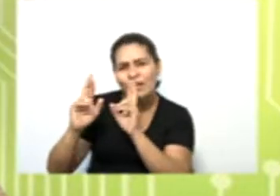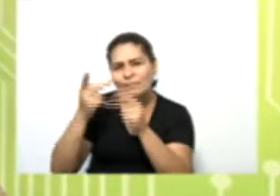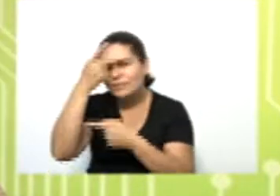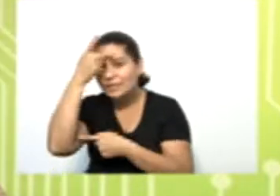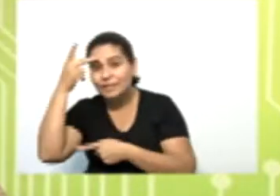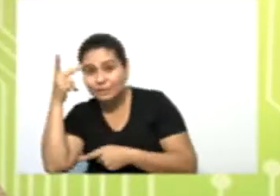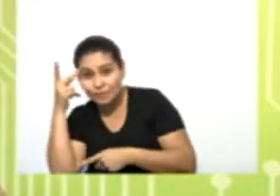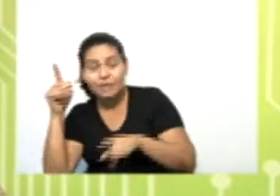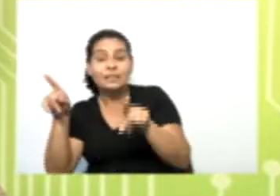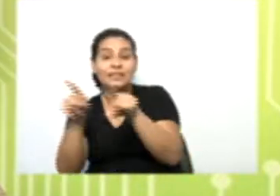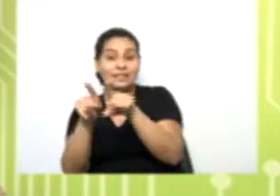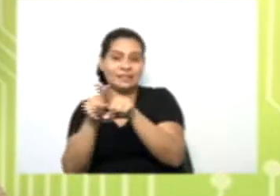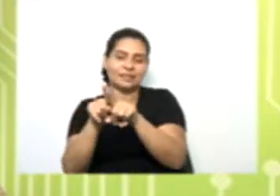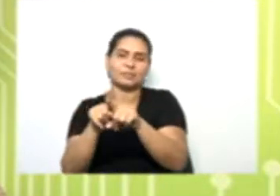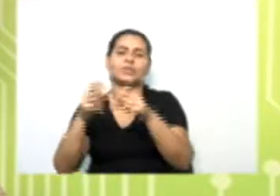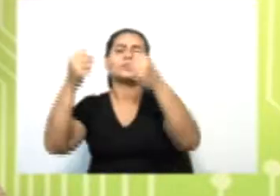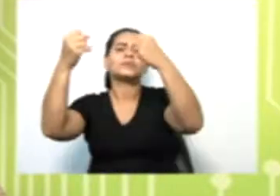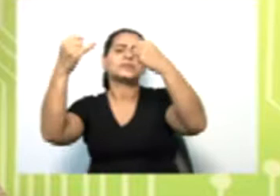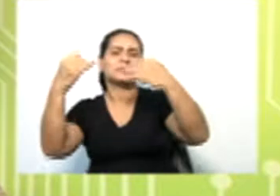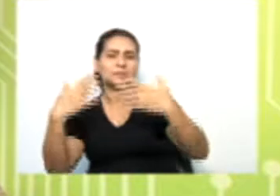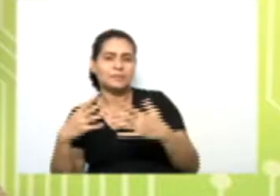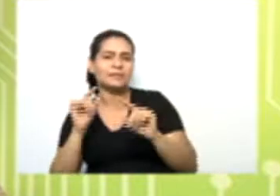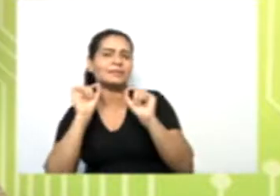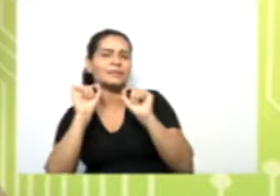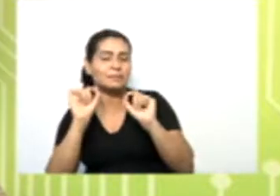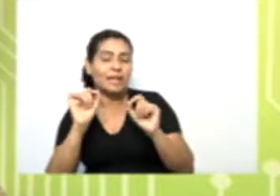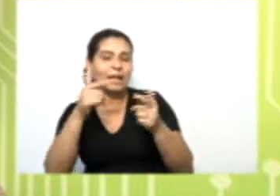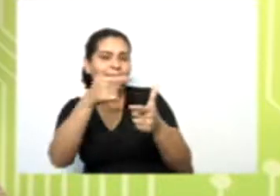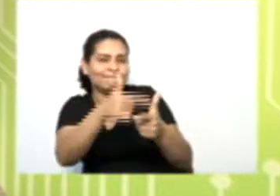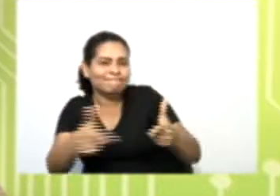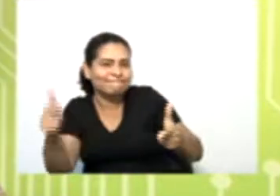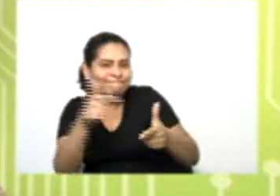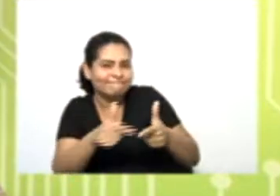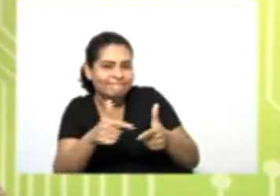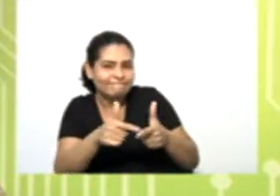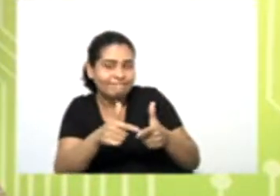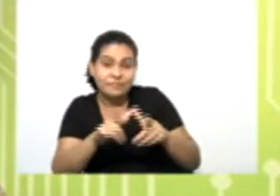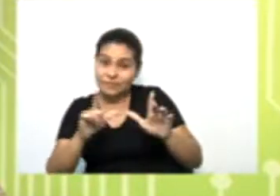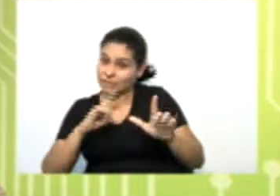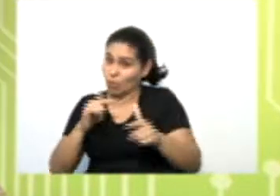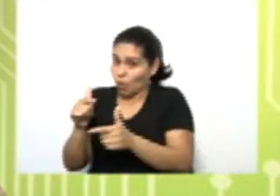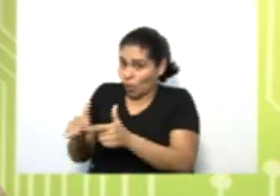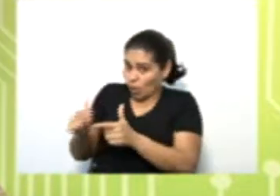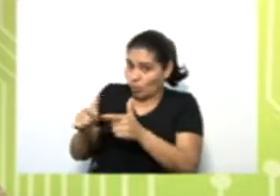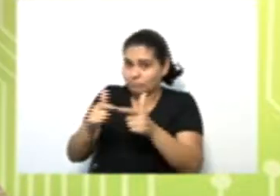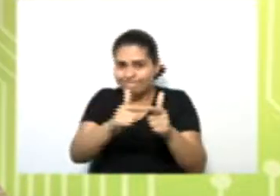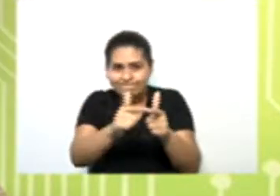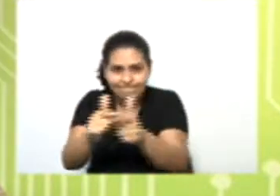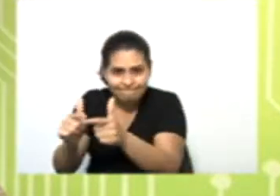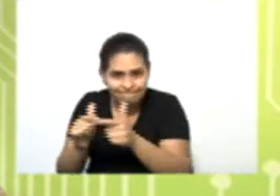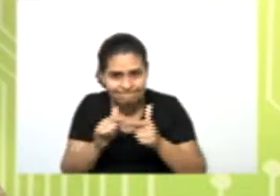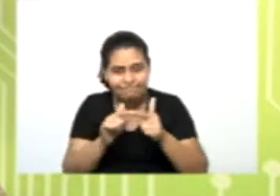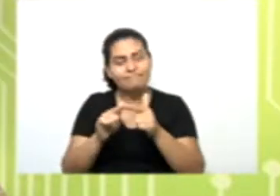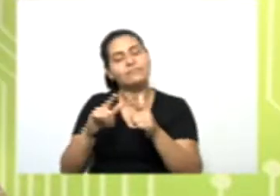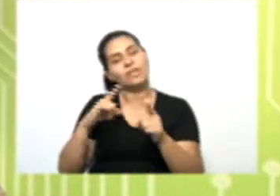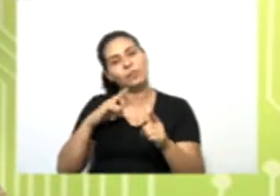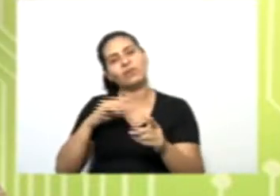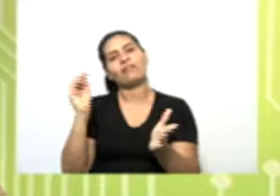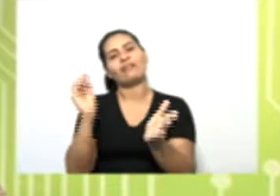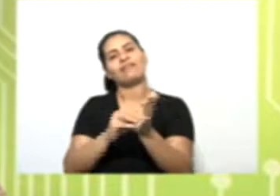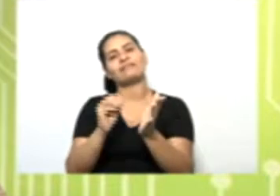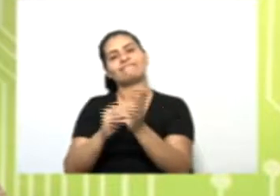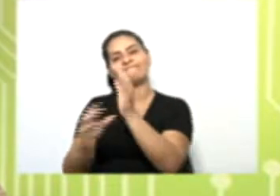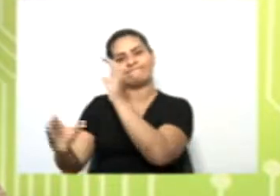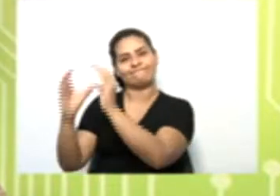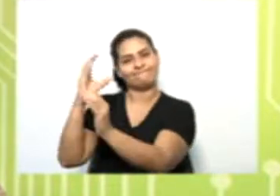pessoal e também no que diz respeito a conflitos. Alguns conflitos acontecem por causa da falta